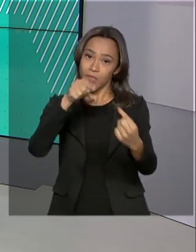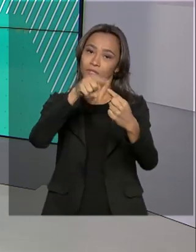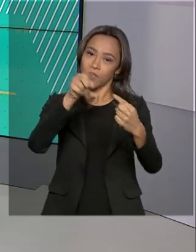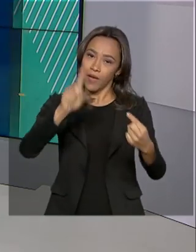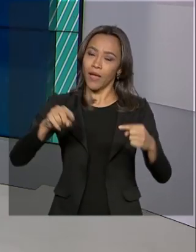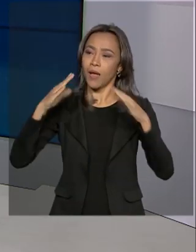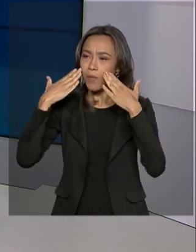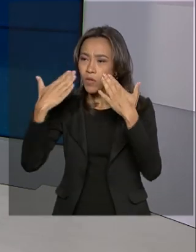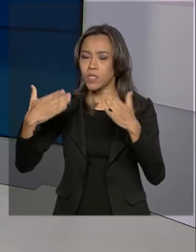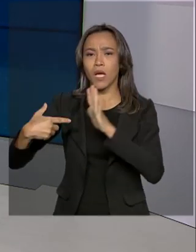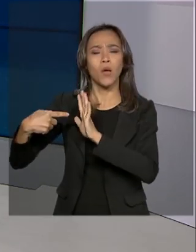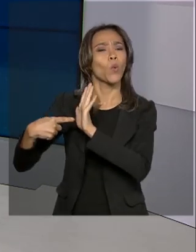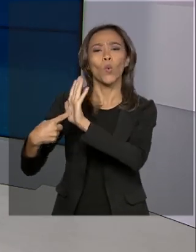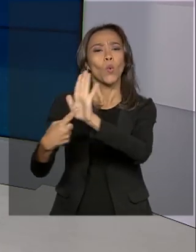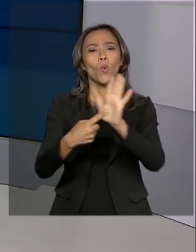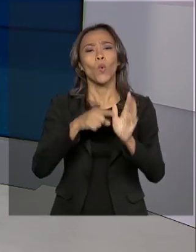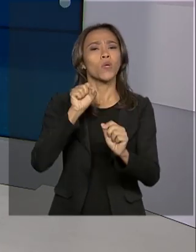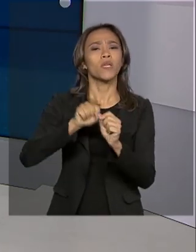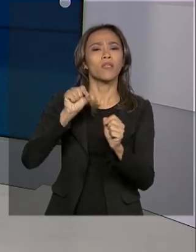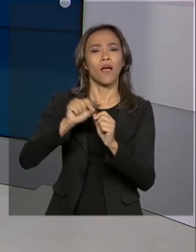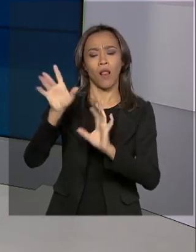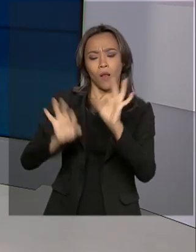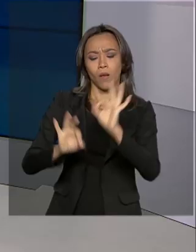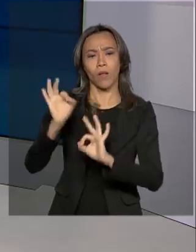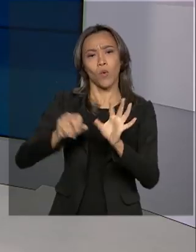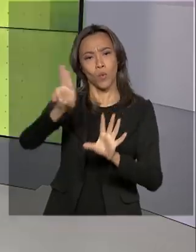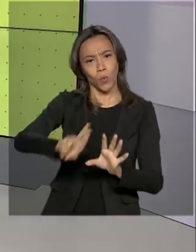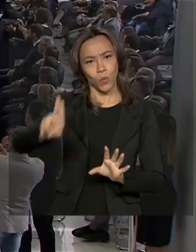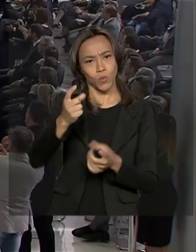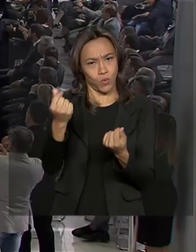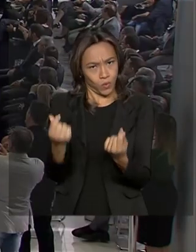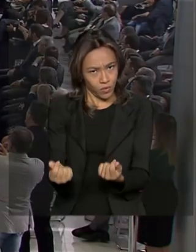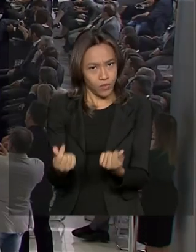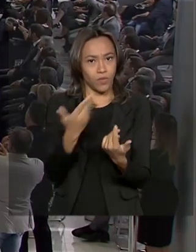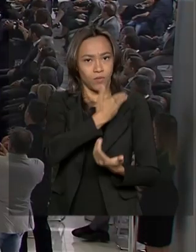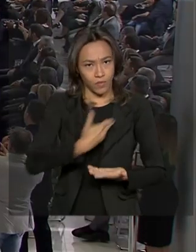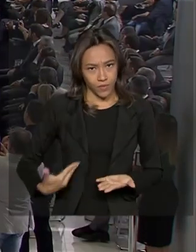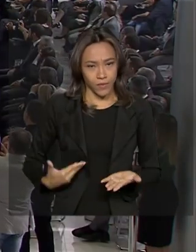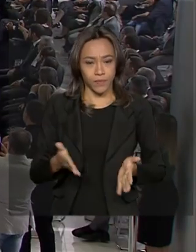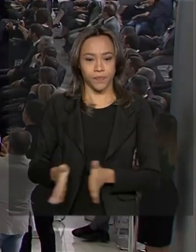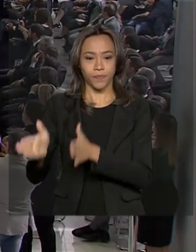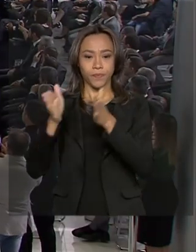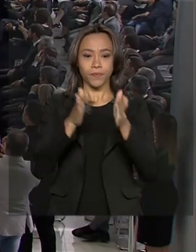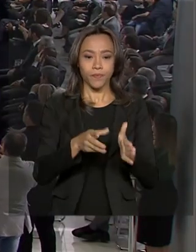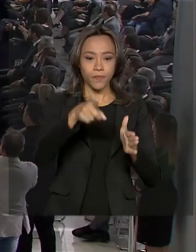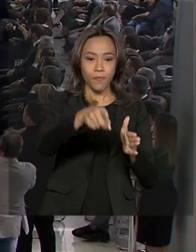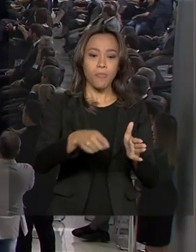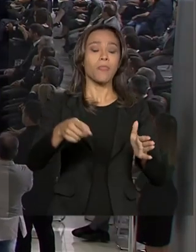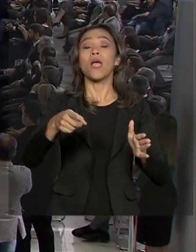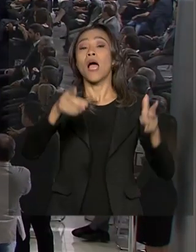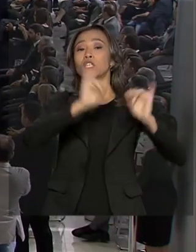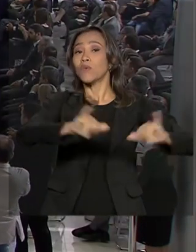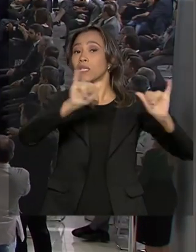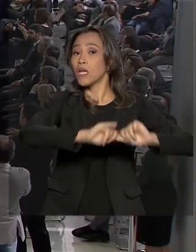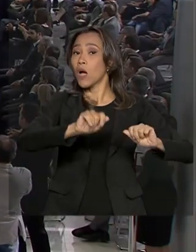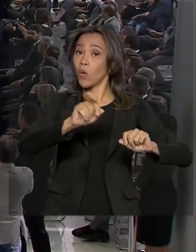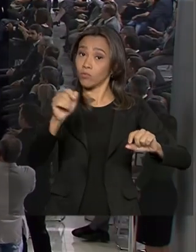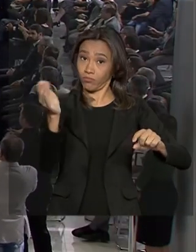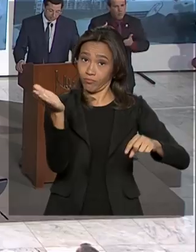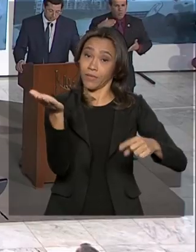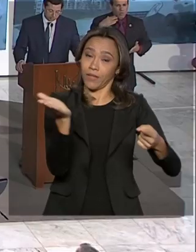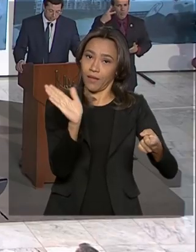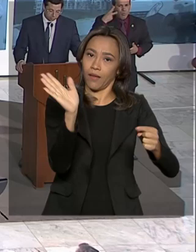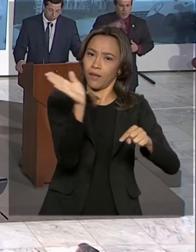contas ao cidadão sobre o destino dos recursos públicos. A campanha começa a ser exibida a partir desta